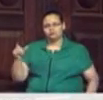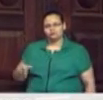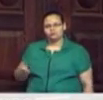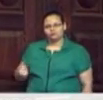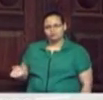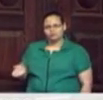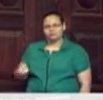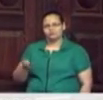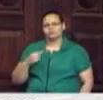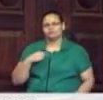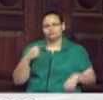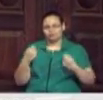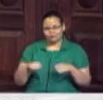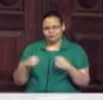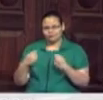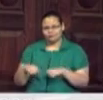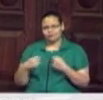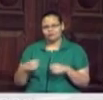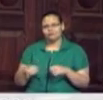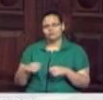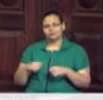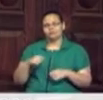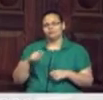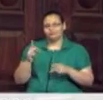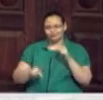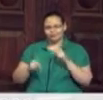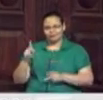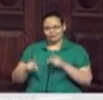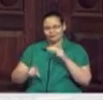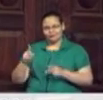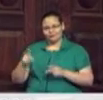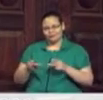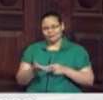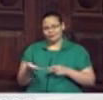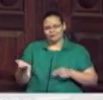necessário, depositam na população trabalhadora